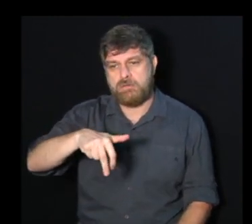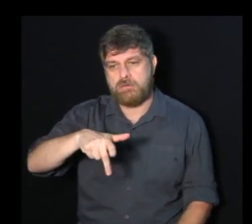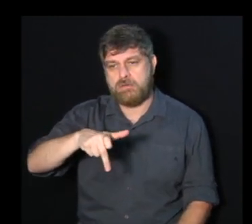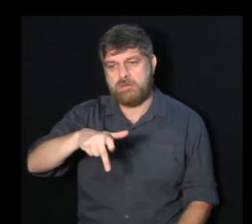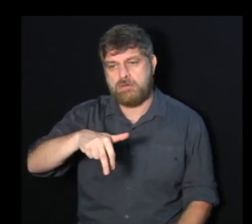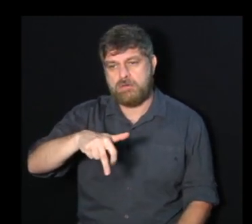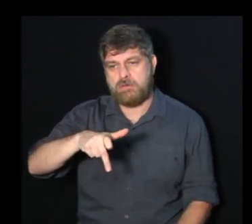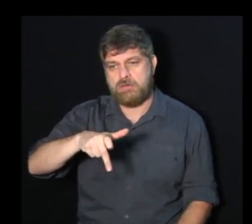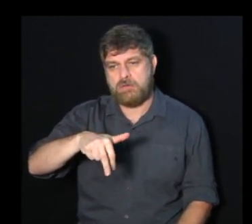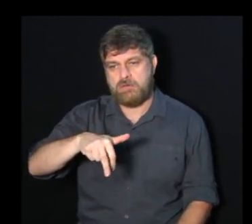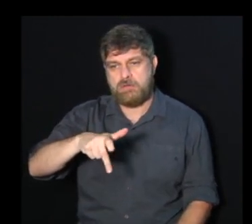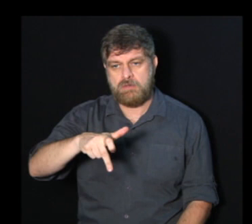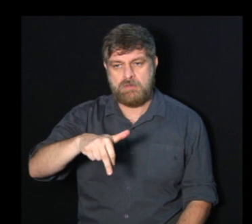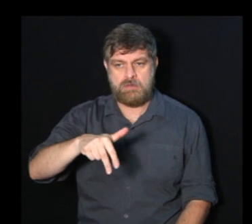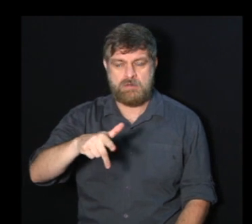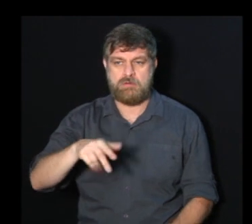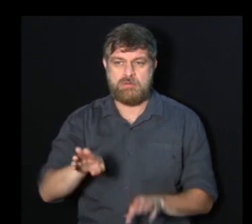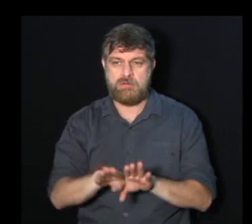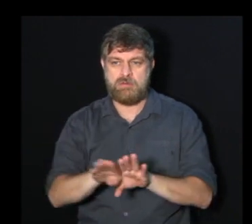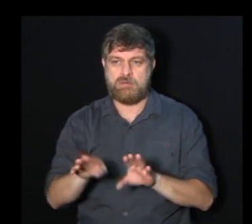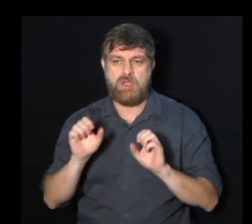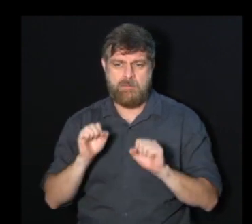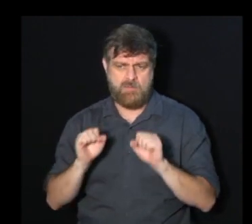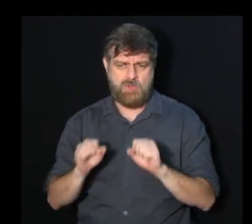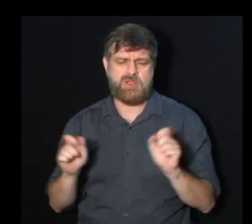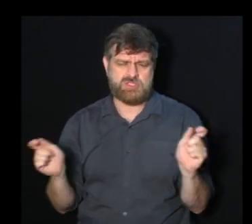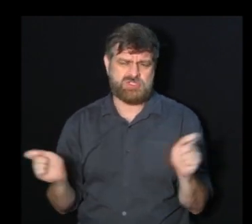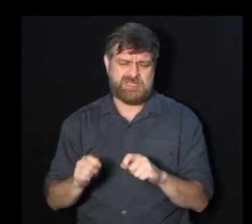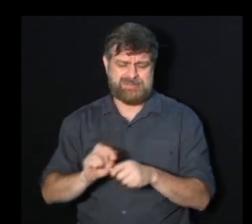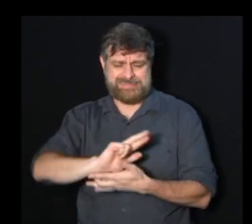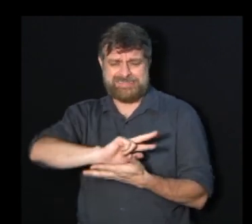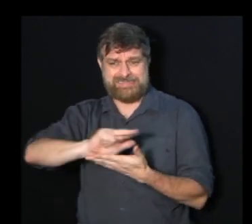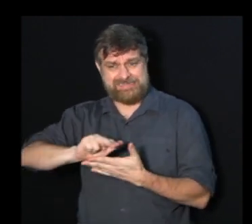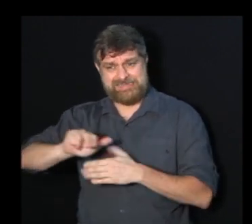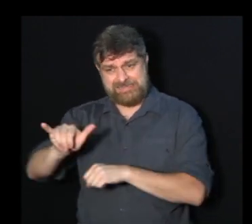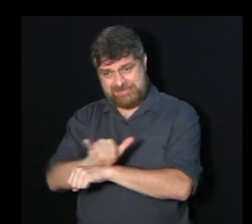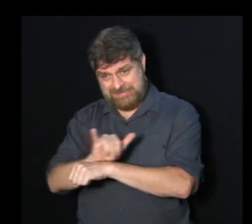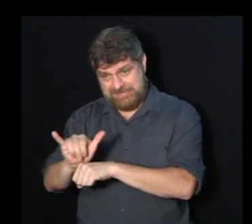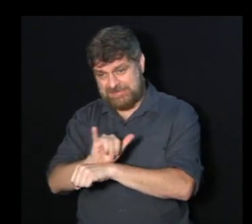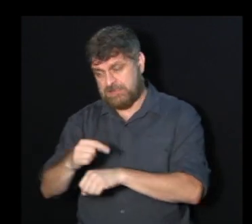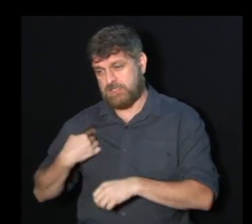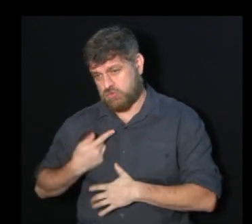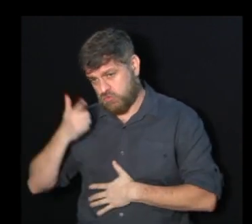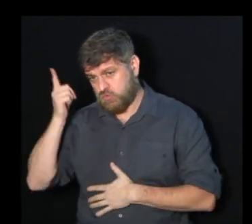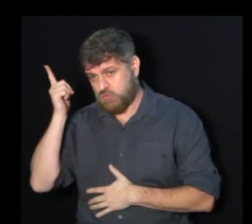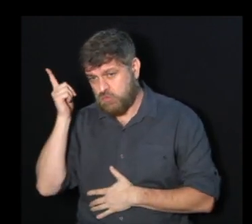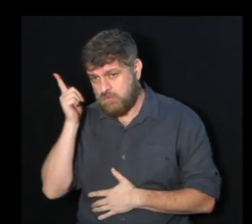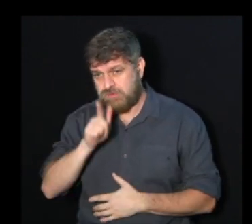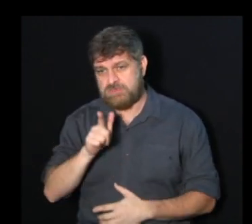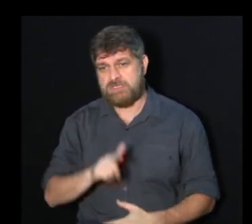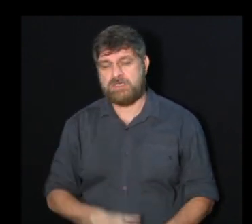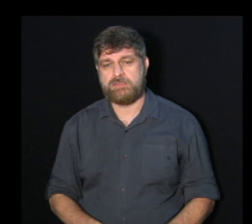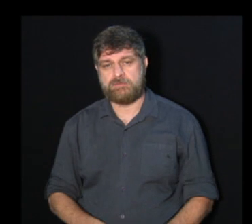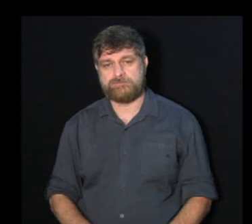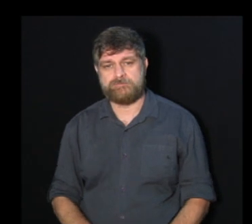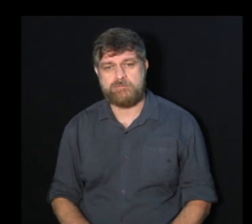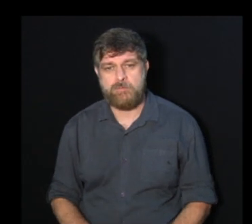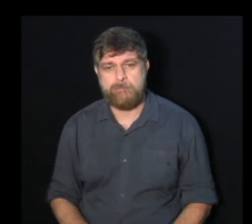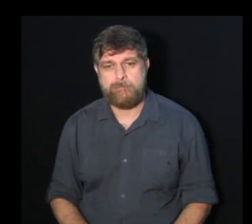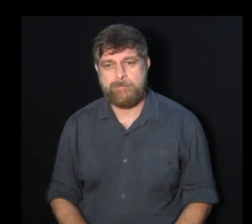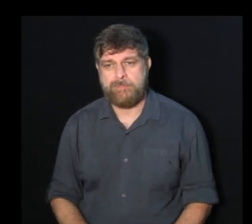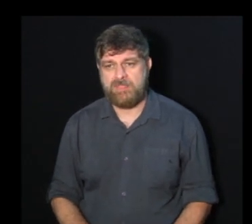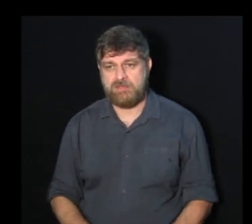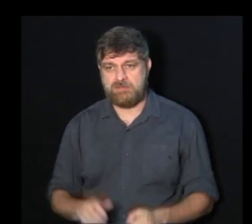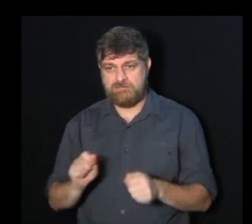exercício, na parte da academia, a gente consegue fazer essa estimulação,